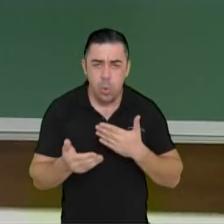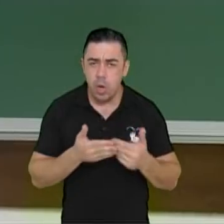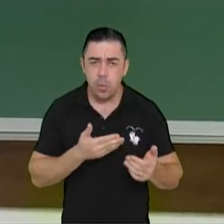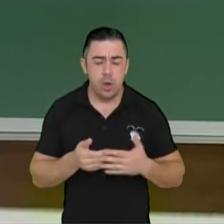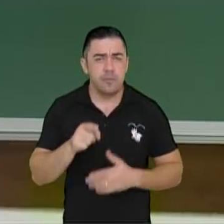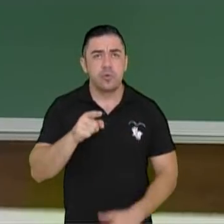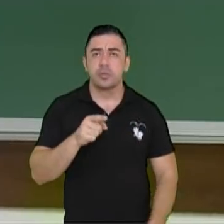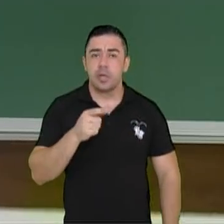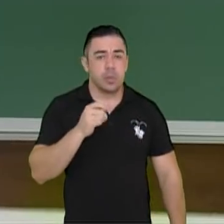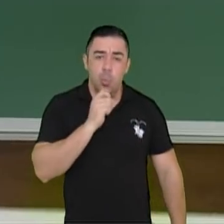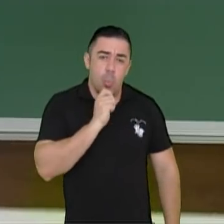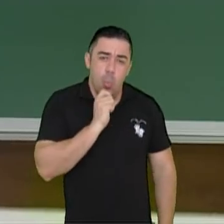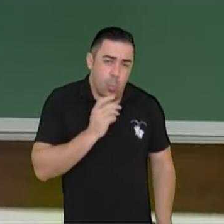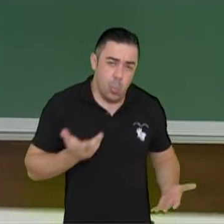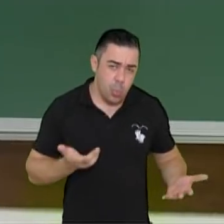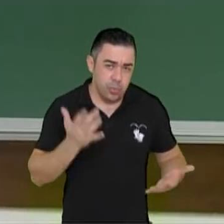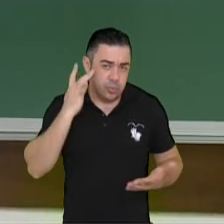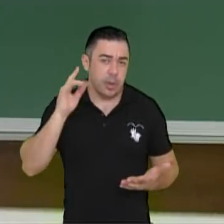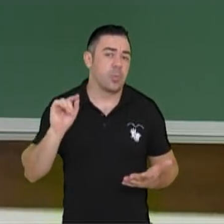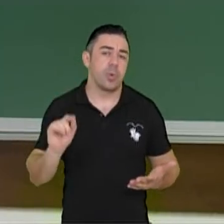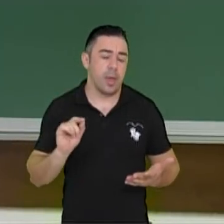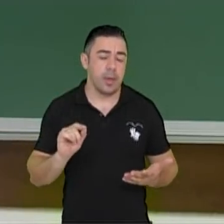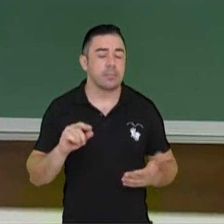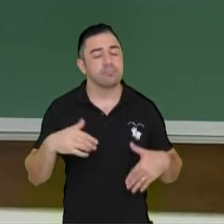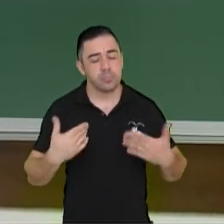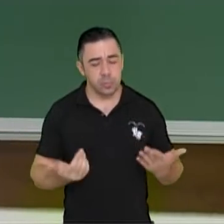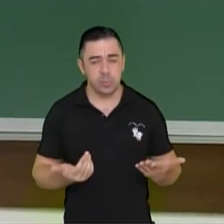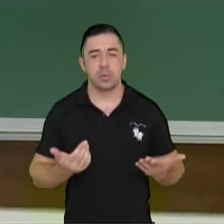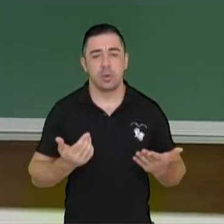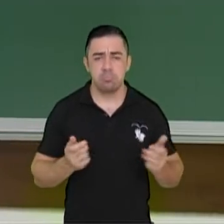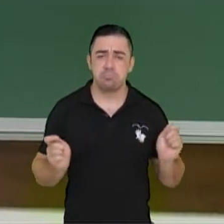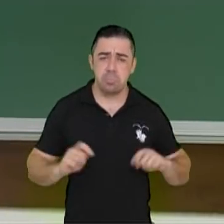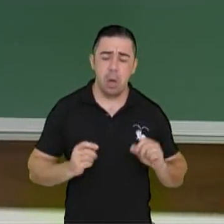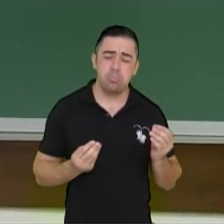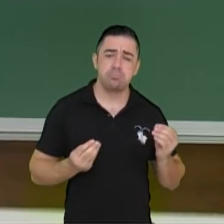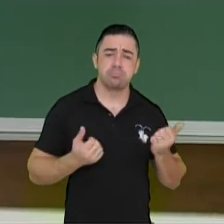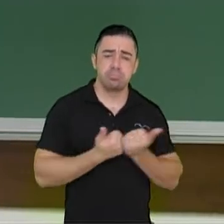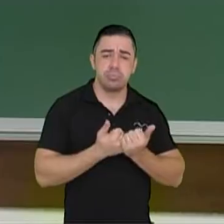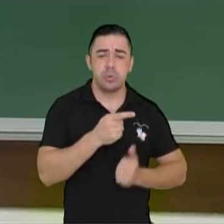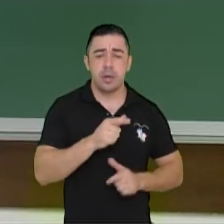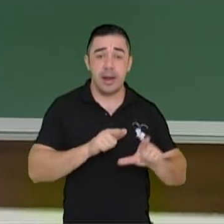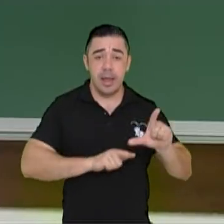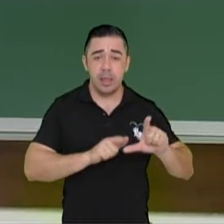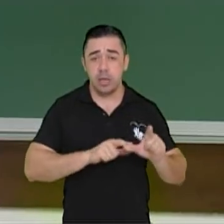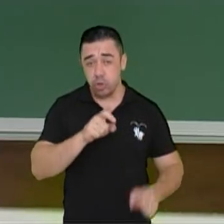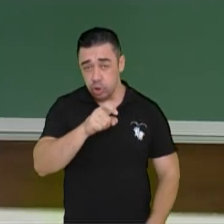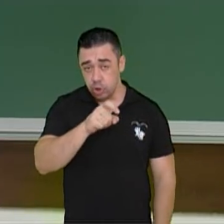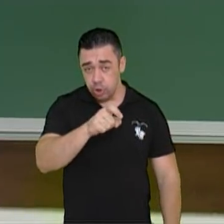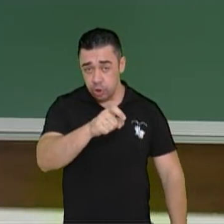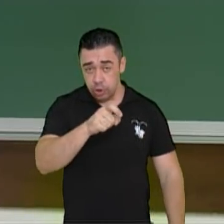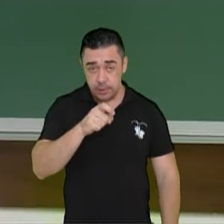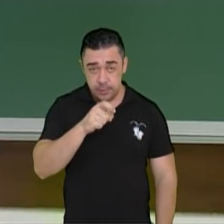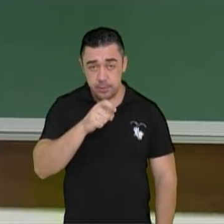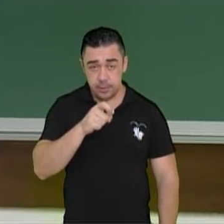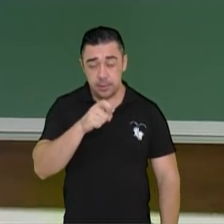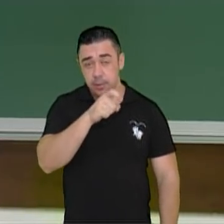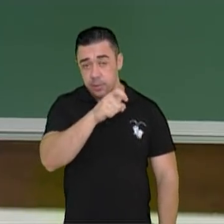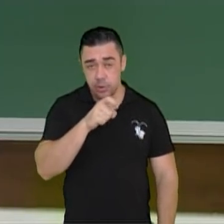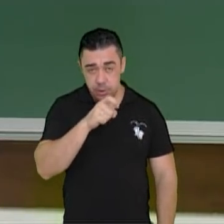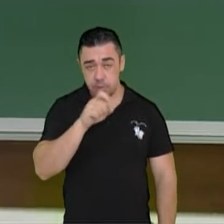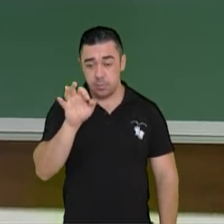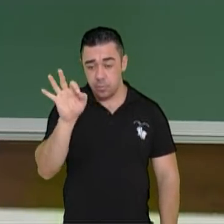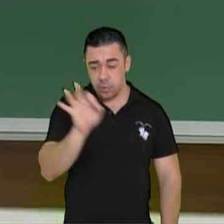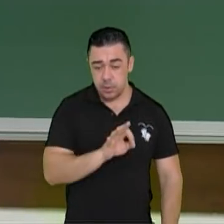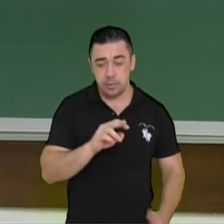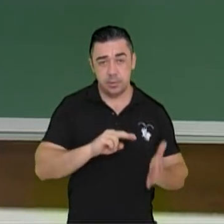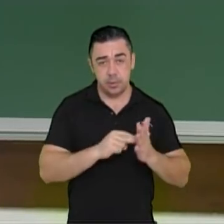que você ainda não sabe qual é, mas você pode encontrar. Nesse caso aqui, o x representa